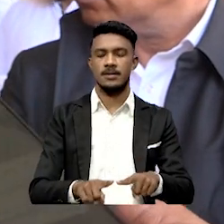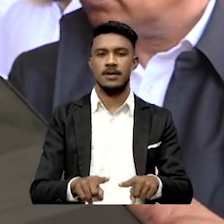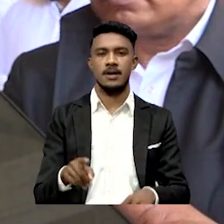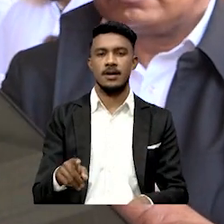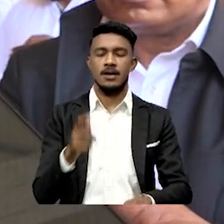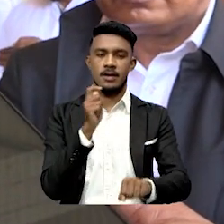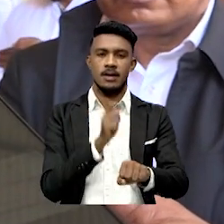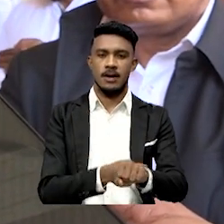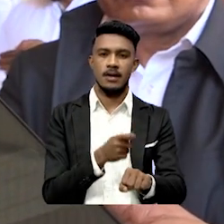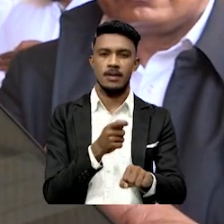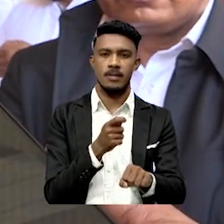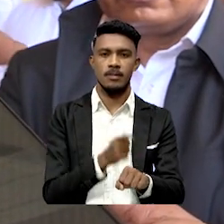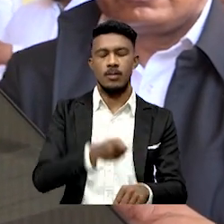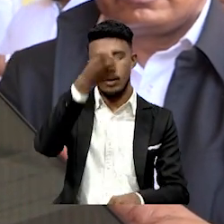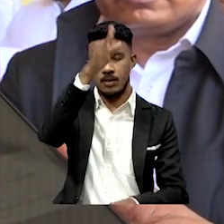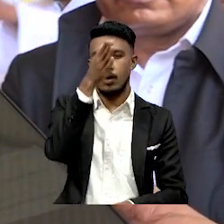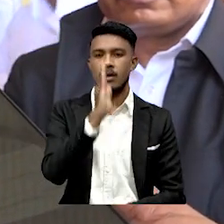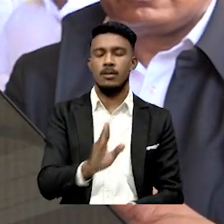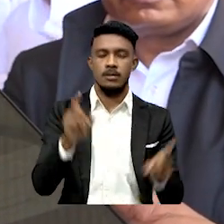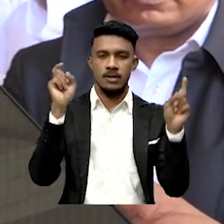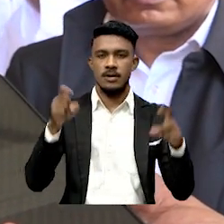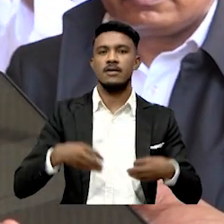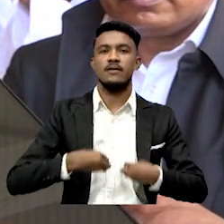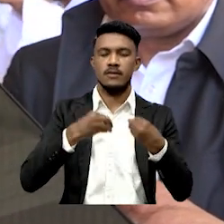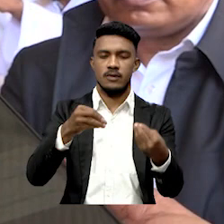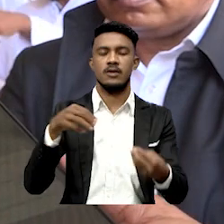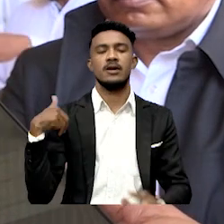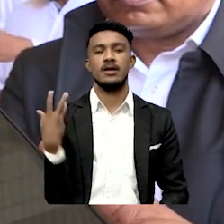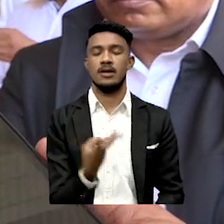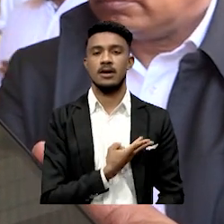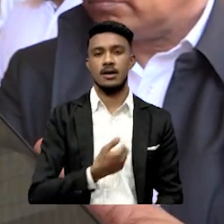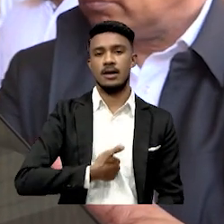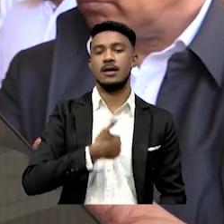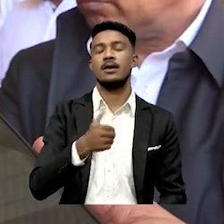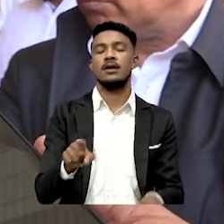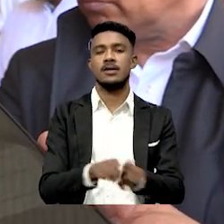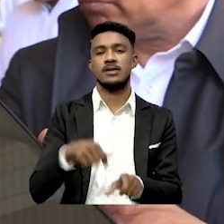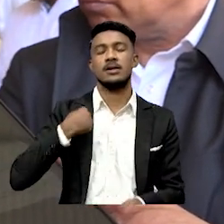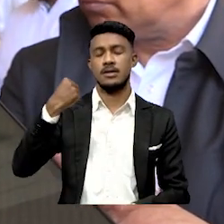tempo santo ne mo ubriga atu ubriga ita tau ita ne anmos ya kampanya halamos